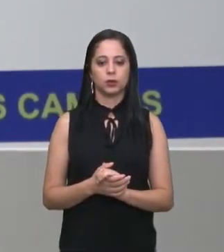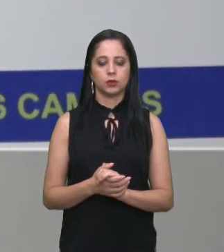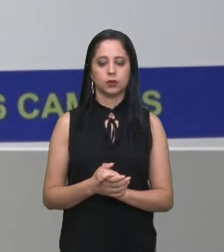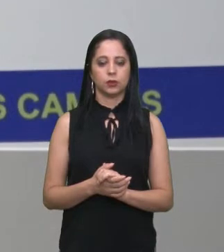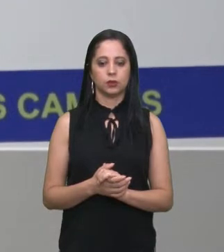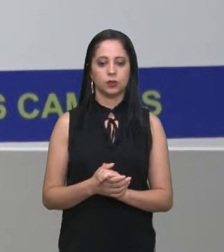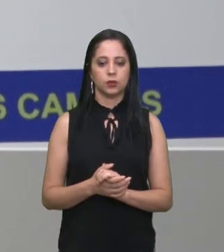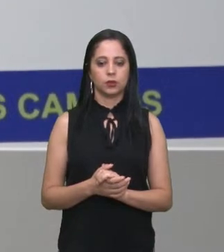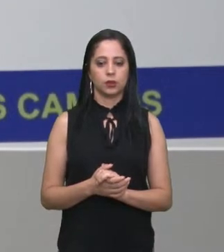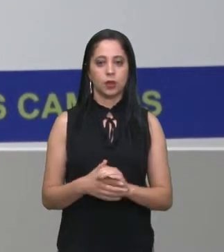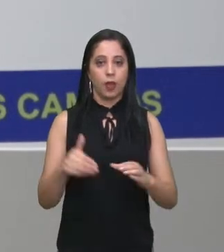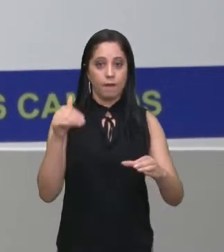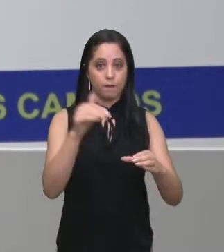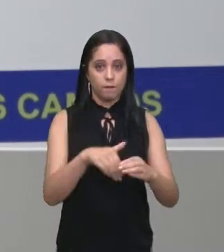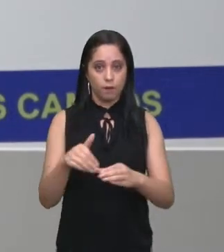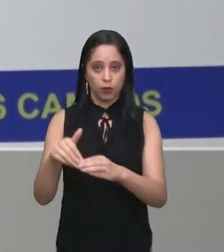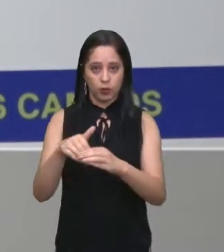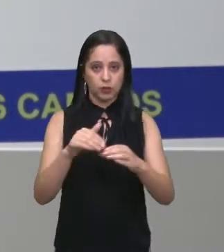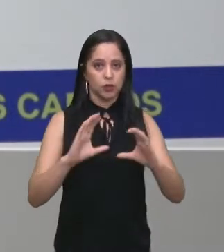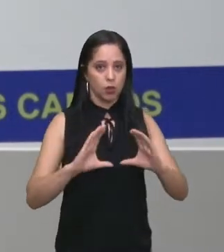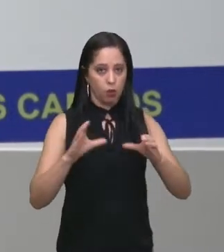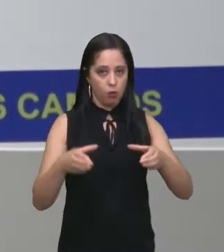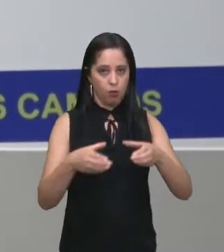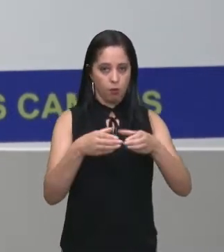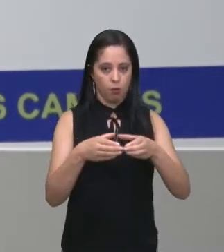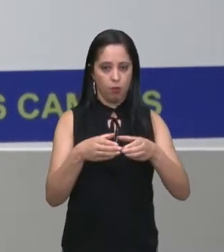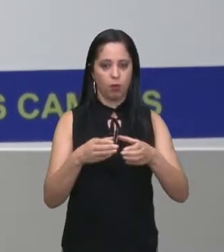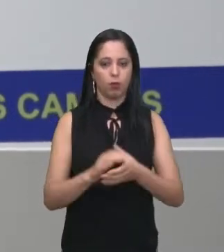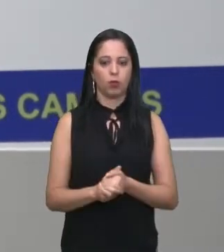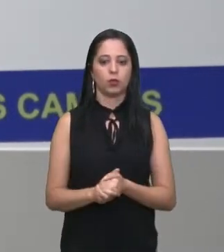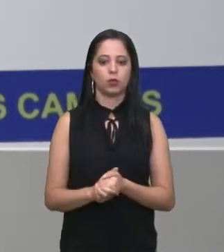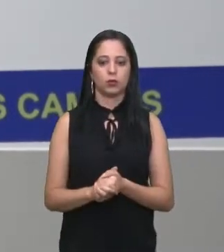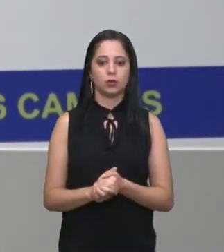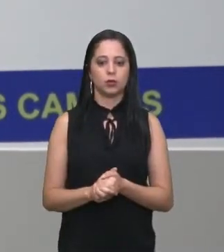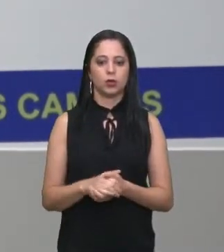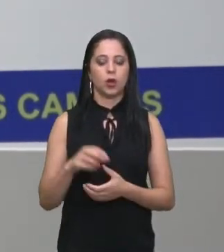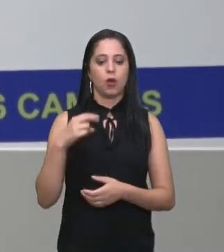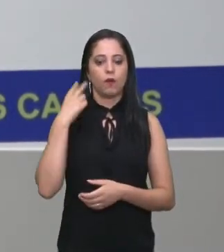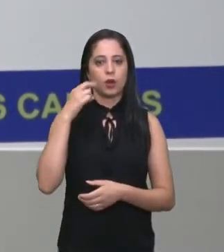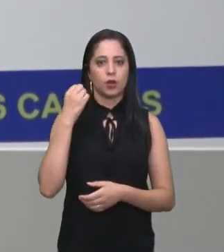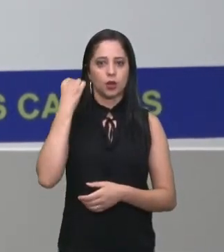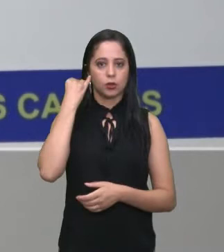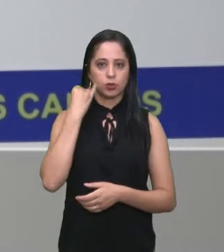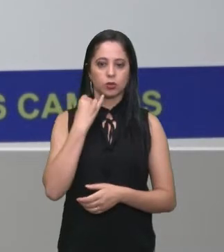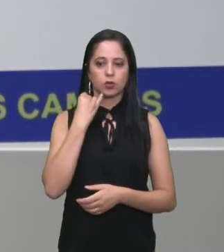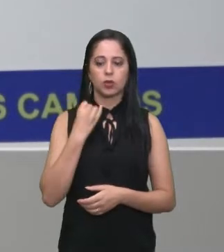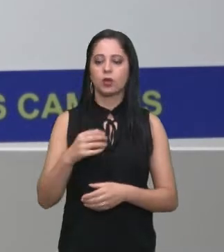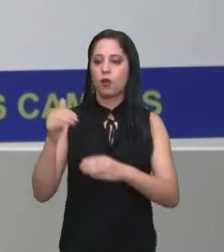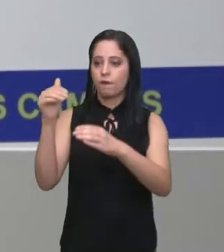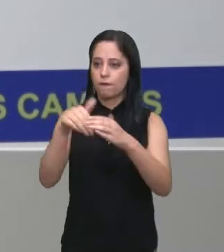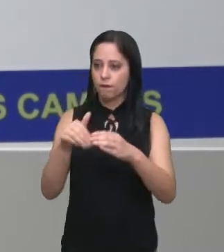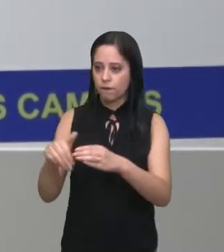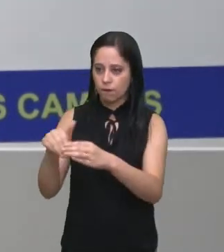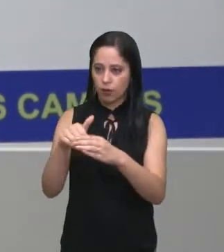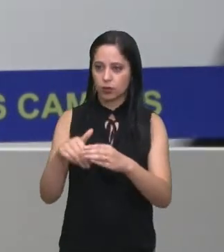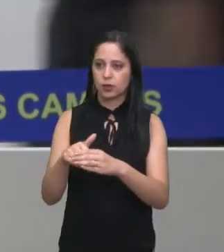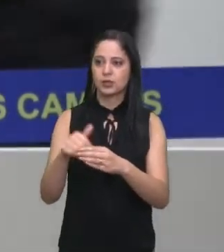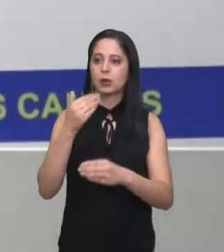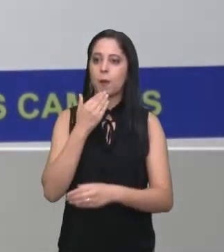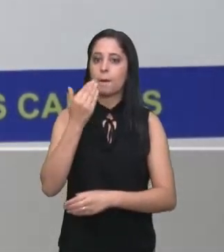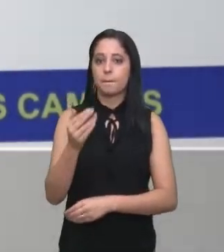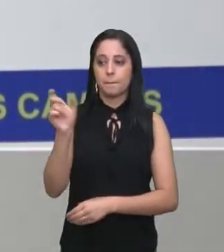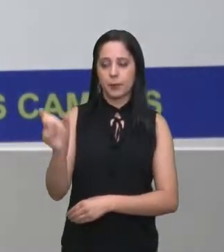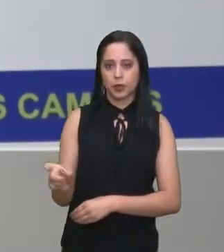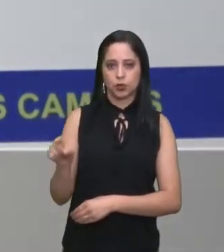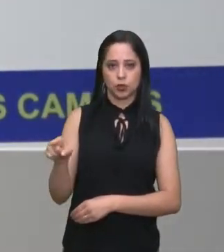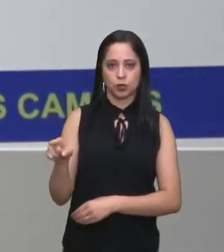em votação em bloco do vereador, como foi pedido do José Luiz. Então, em votação, o pedido verbal